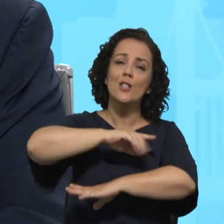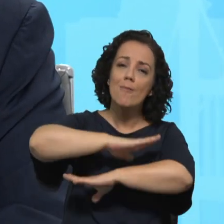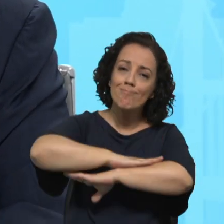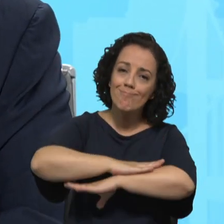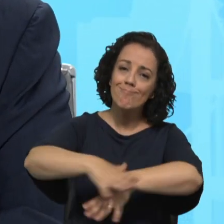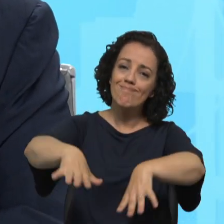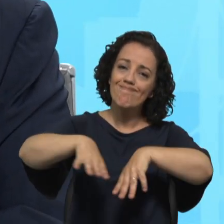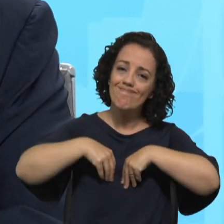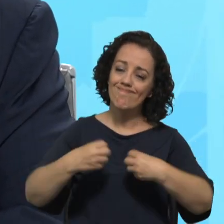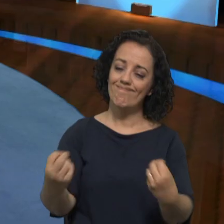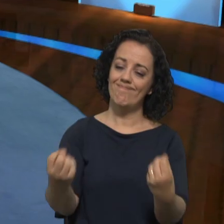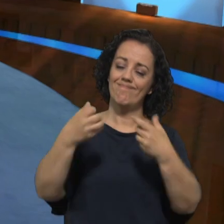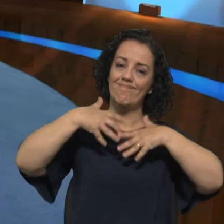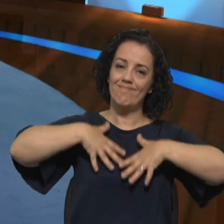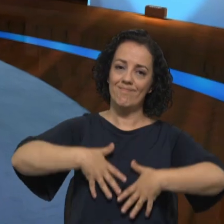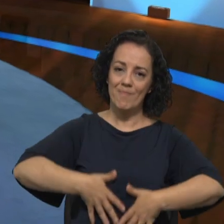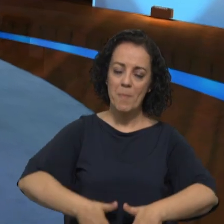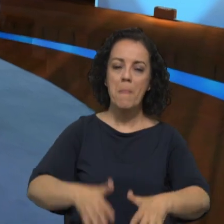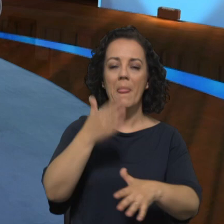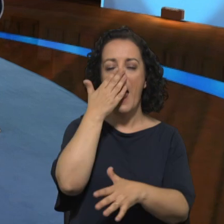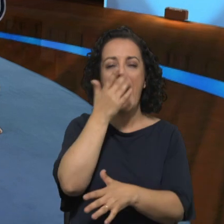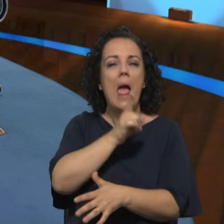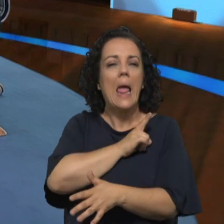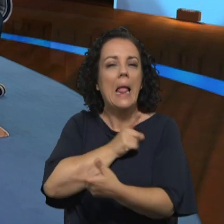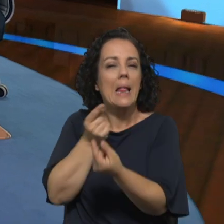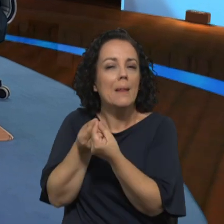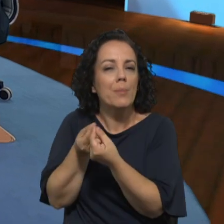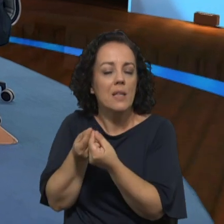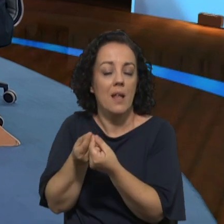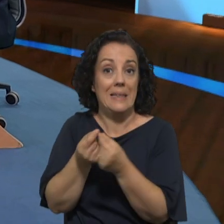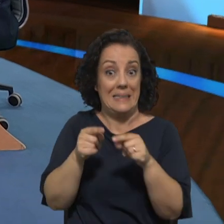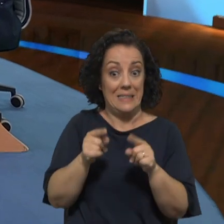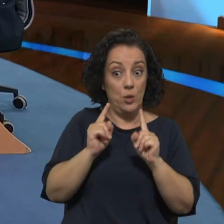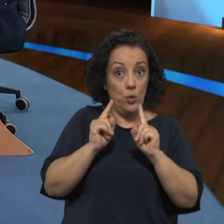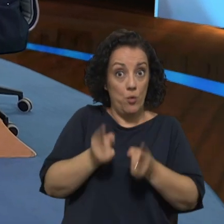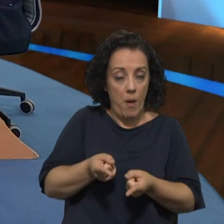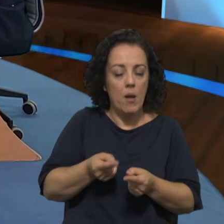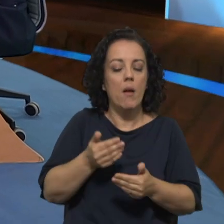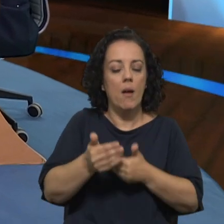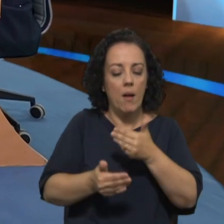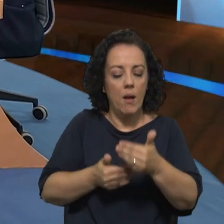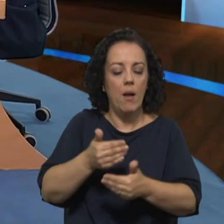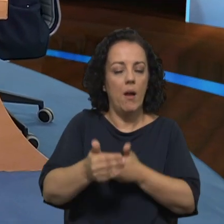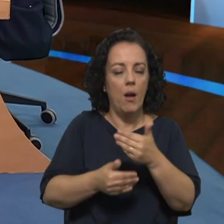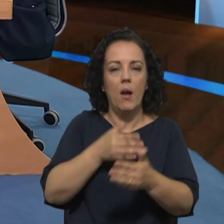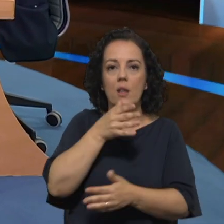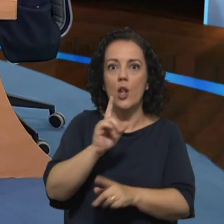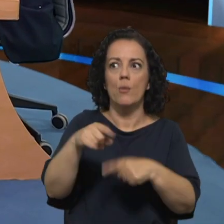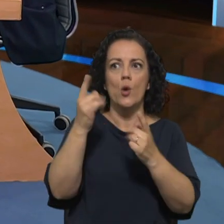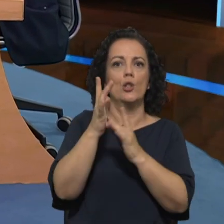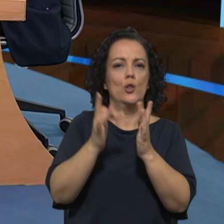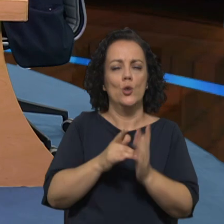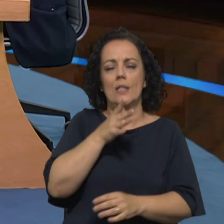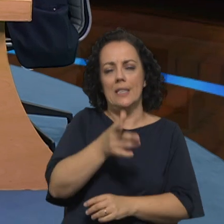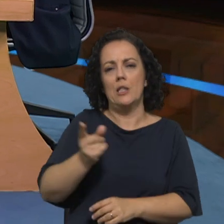permanente, diríamos, de intimidade, porque só a partir daí é que se vai descobrir aquilo que depois Jesus insiste sempre no Evangelho e tem insistido